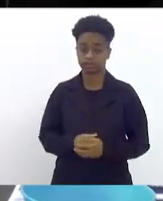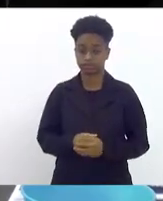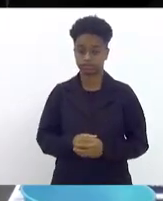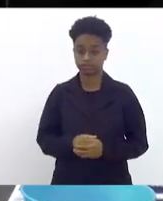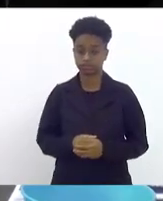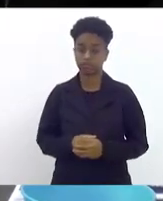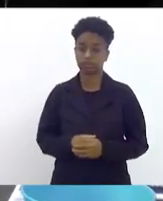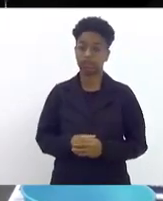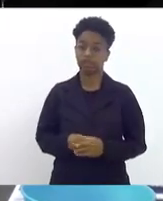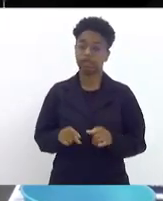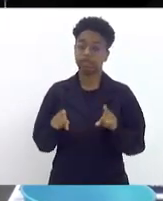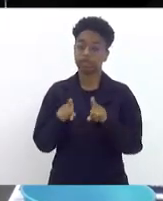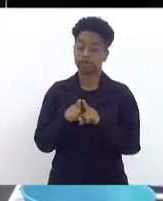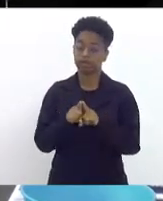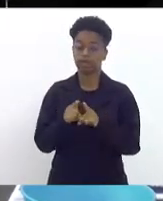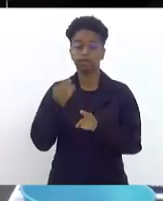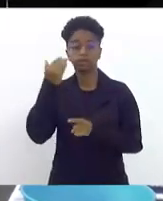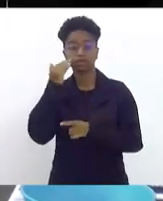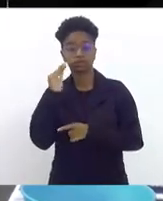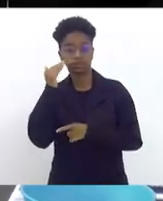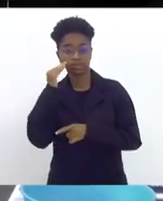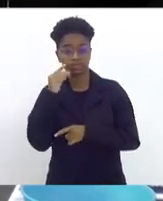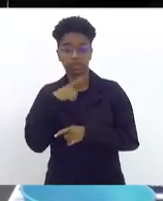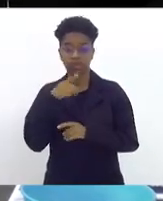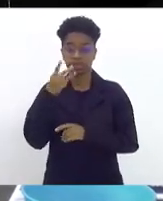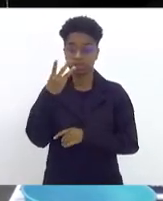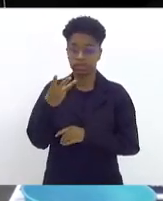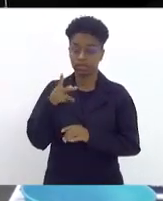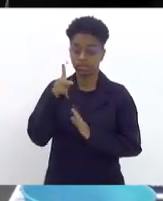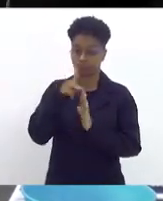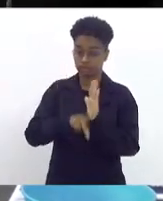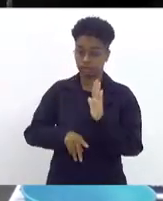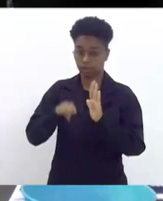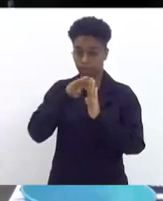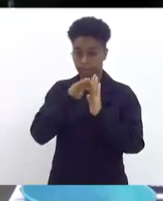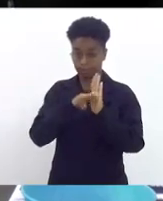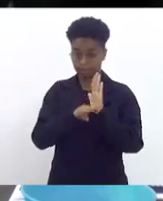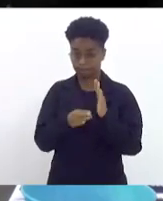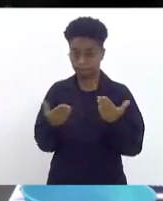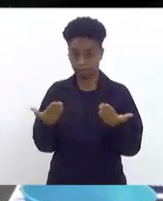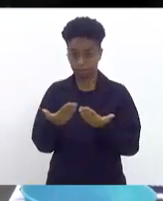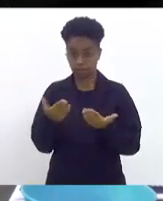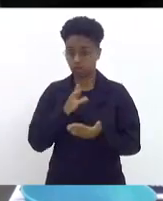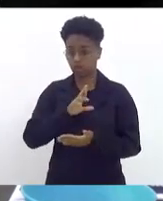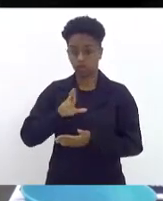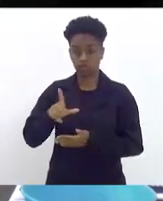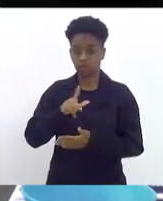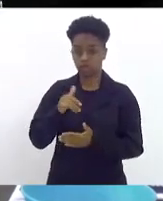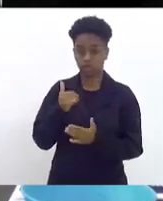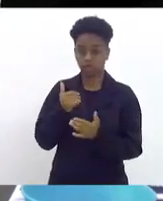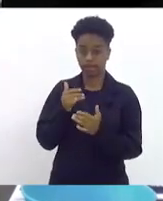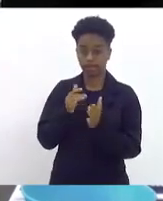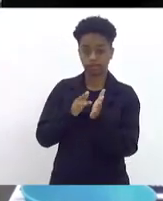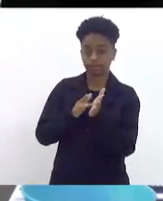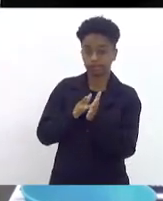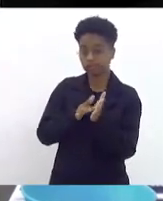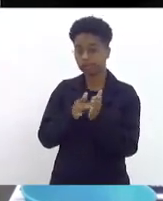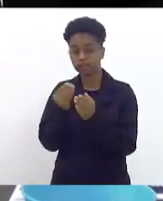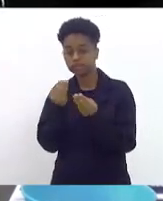adotamos esse entendimento em três projetos na pauta de hoje não é simulação Não é nada disso